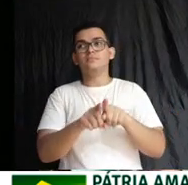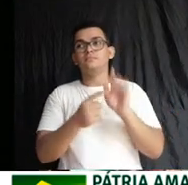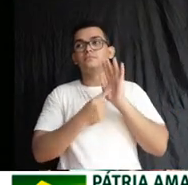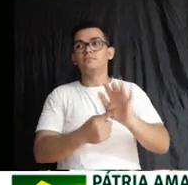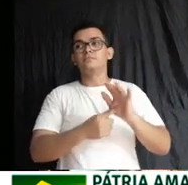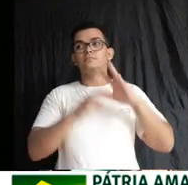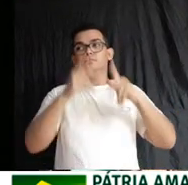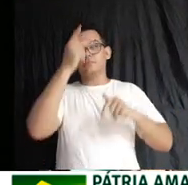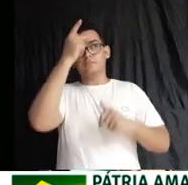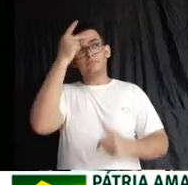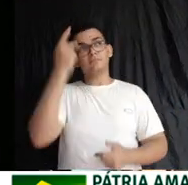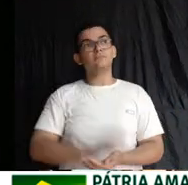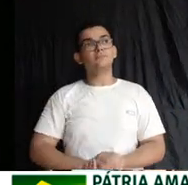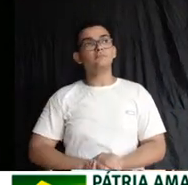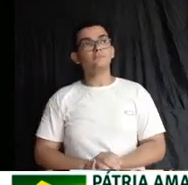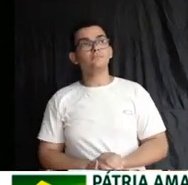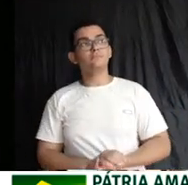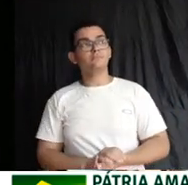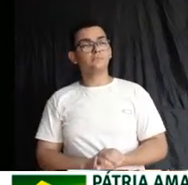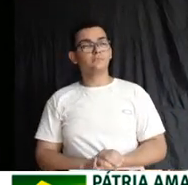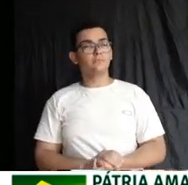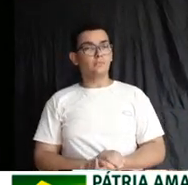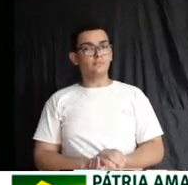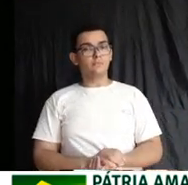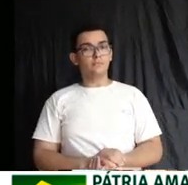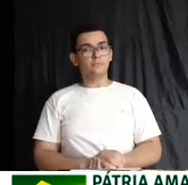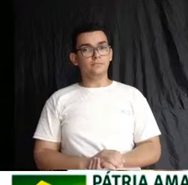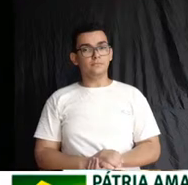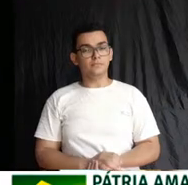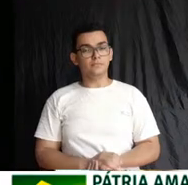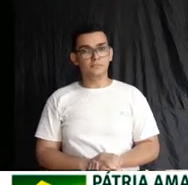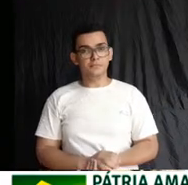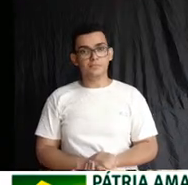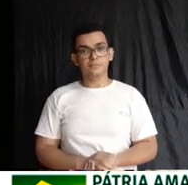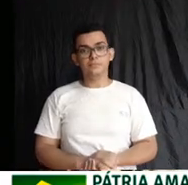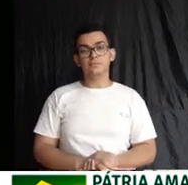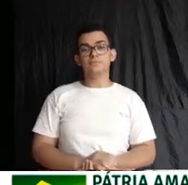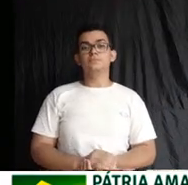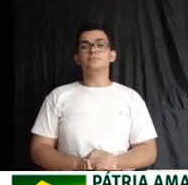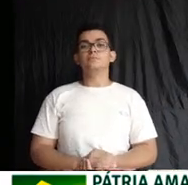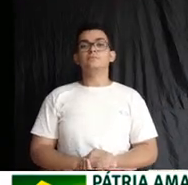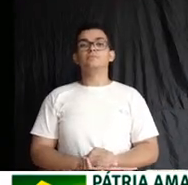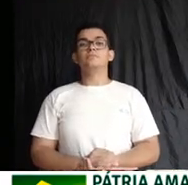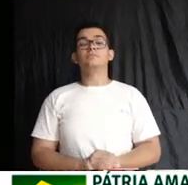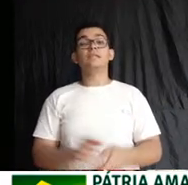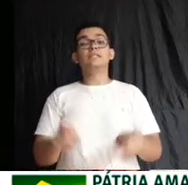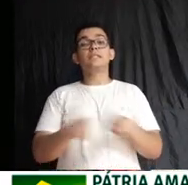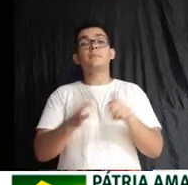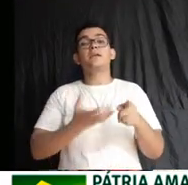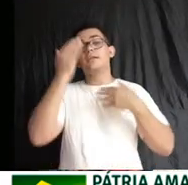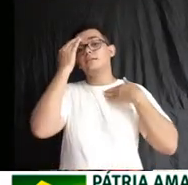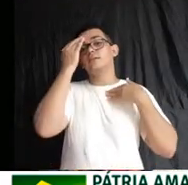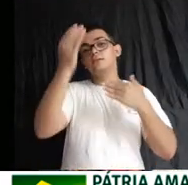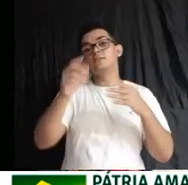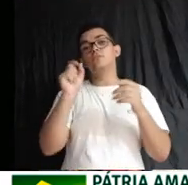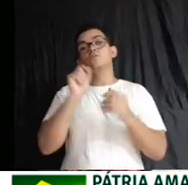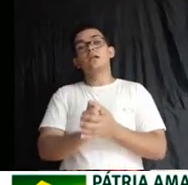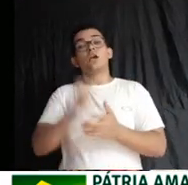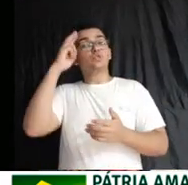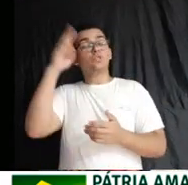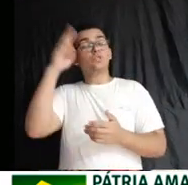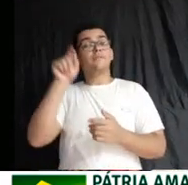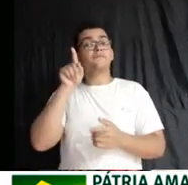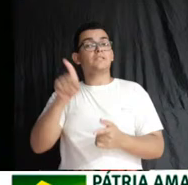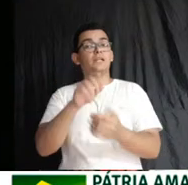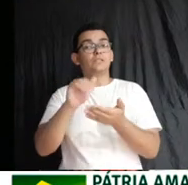Prontinho? Vamos aqui agradecendo ao Seja o Céu, Superintendência da Juventude, Cultura, Esporte e Lazer, Governo do Estado